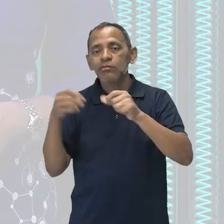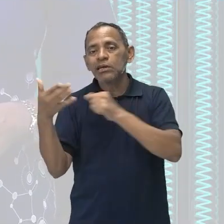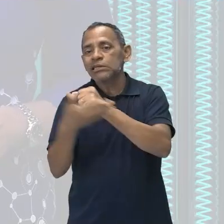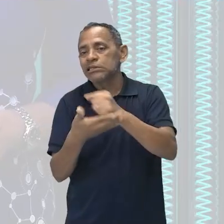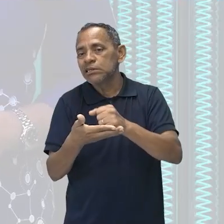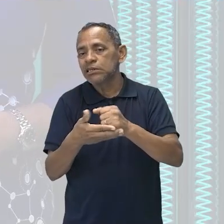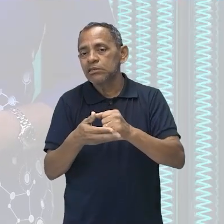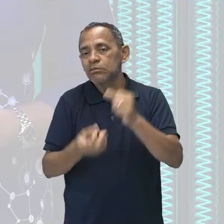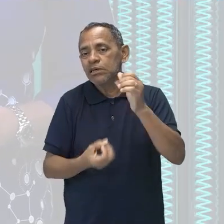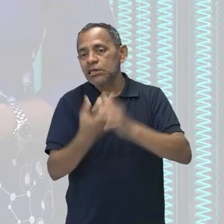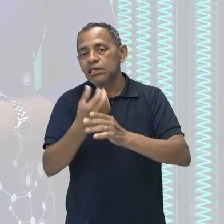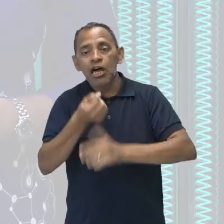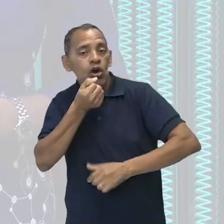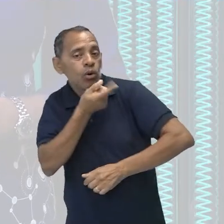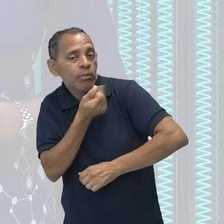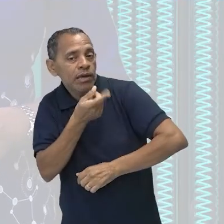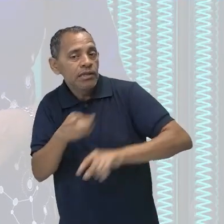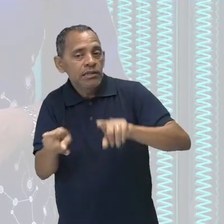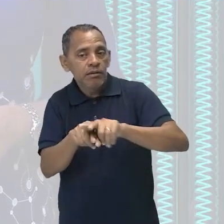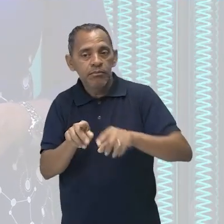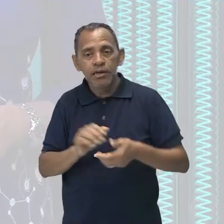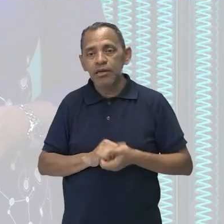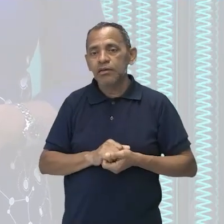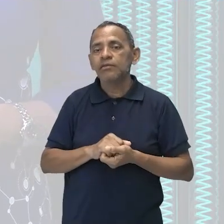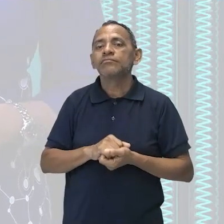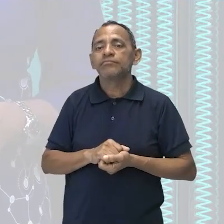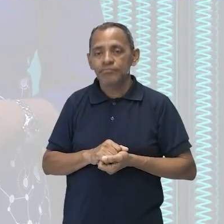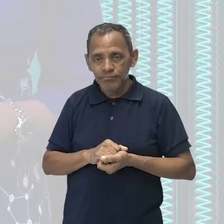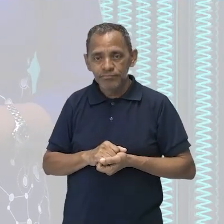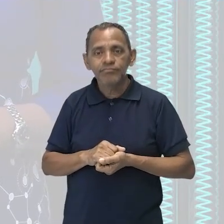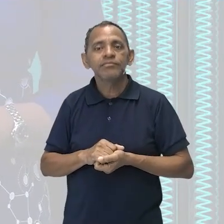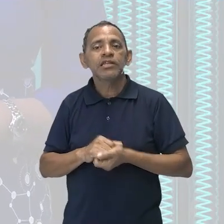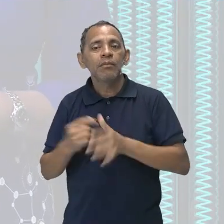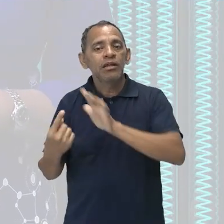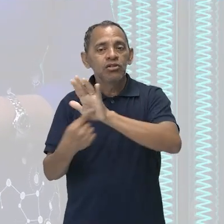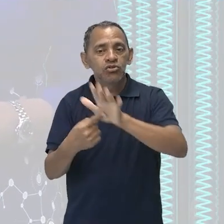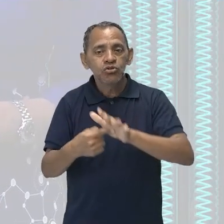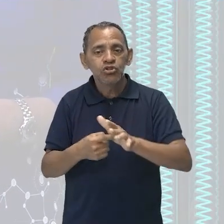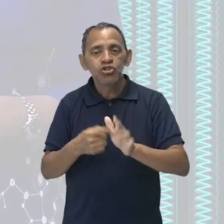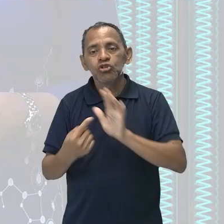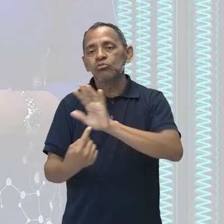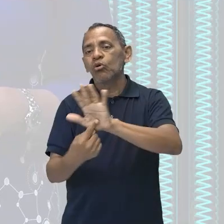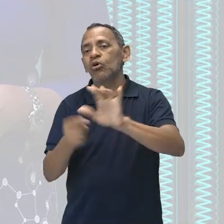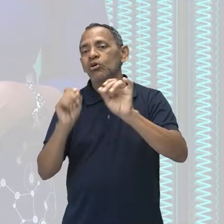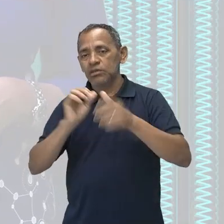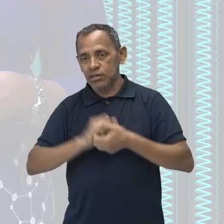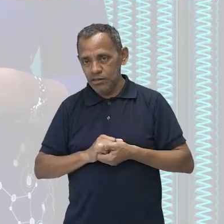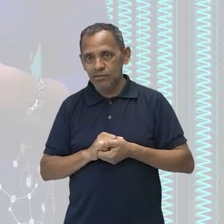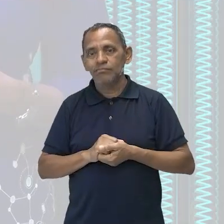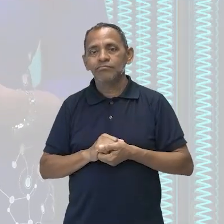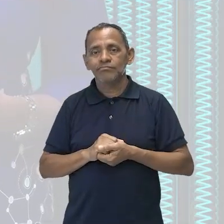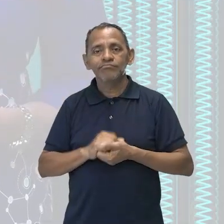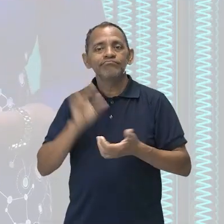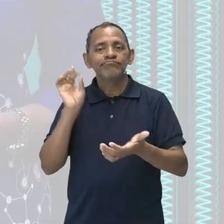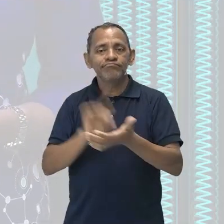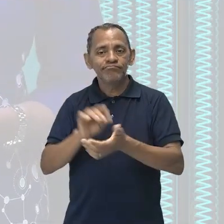City, utilizam a improvisação como base para criar comédias e peças que refletem a